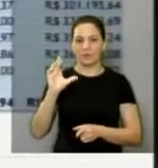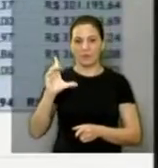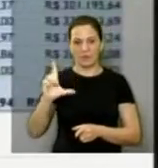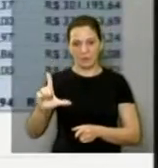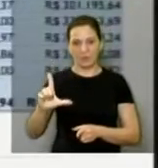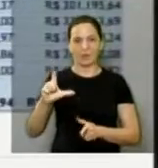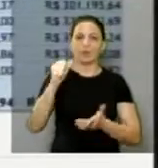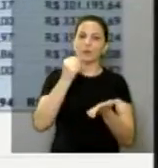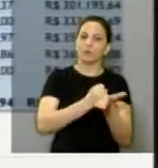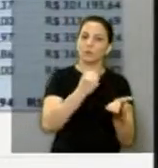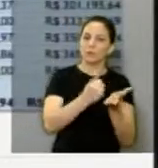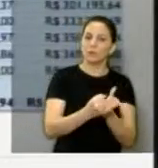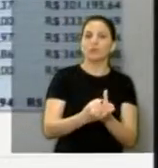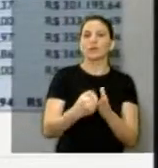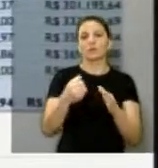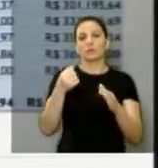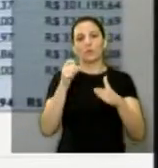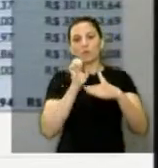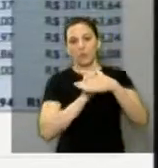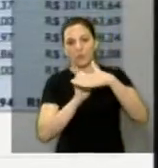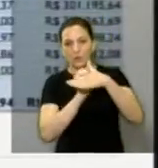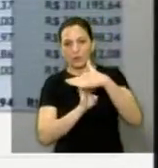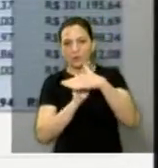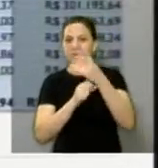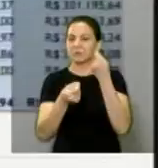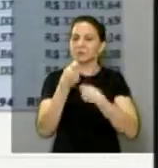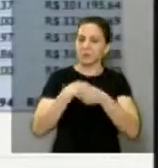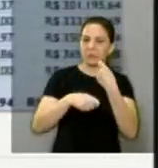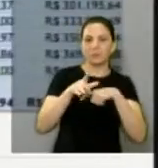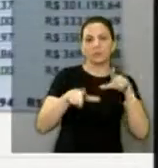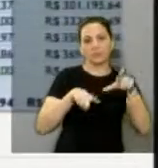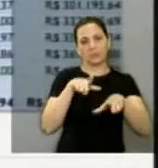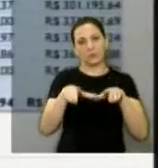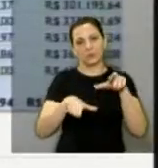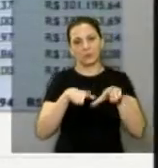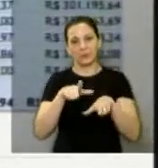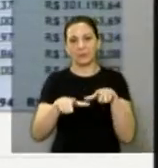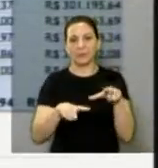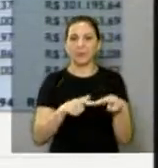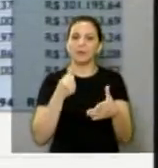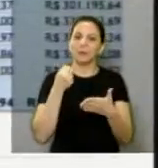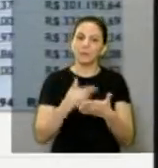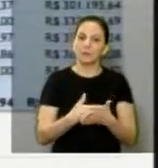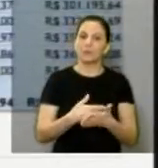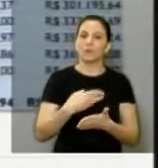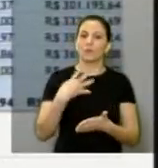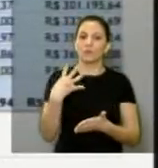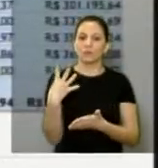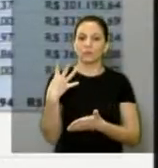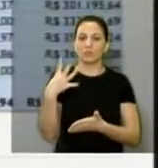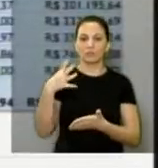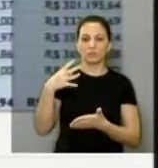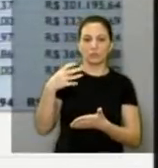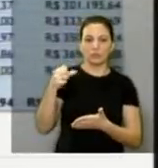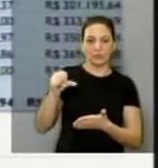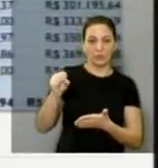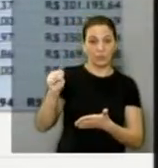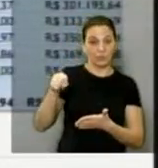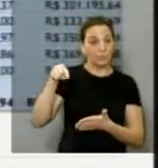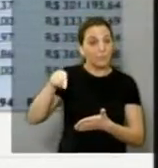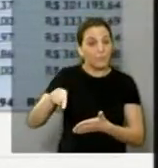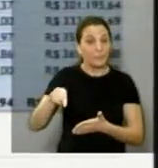que tem com a companhia, que ela administra ou ela trabalha nesse sentido, ela pagou R$ 498.000. E ela